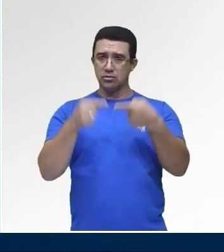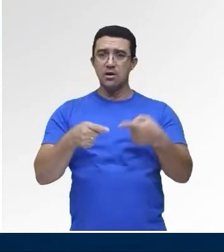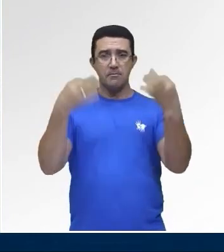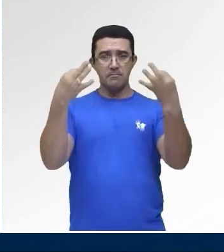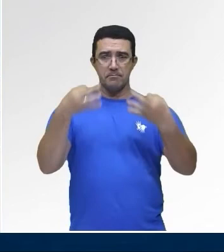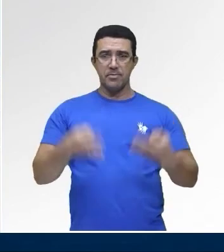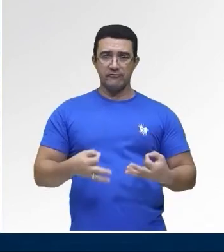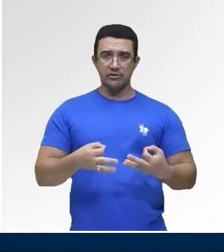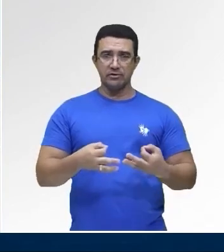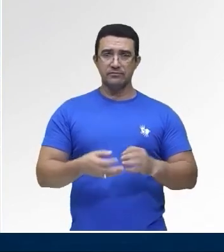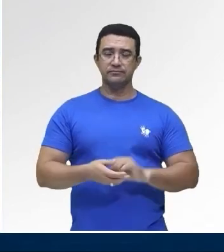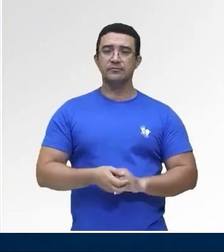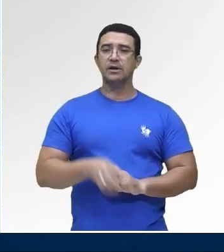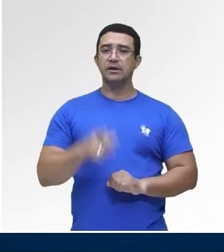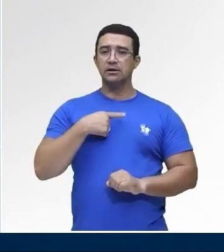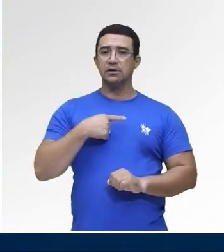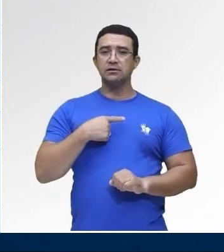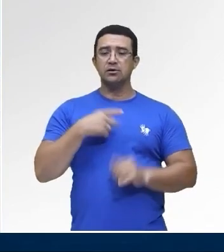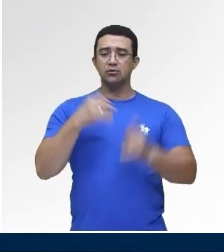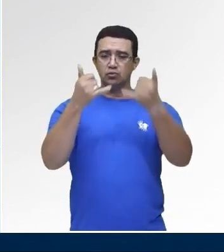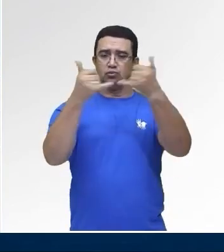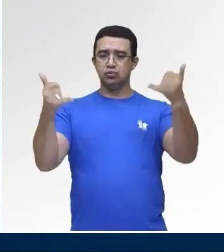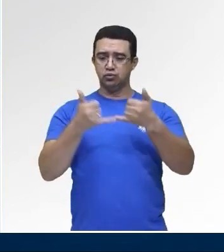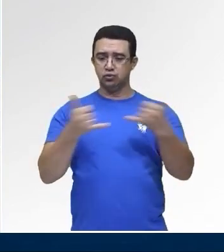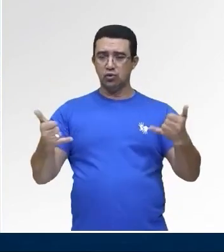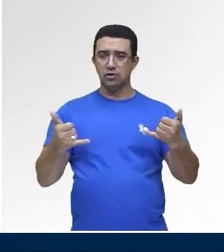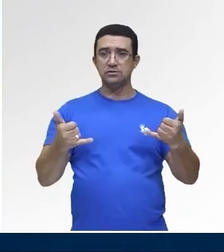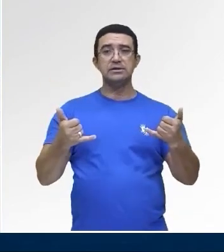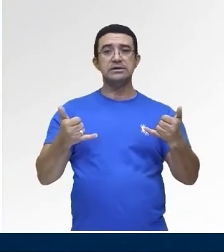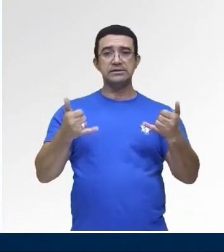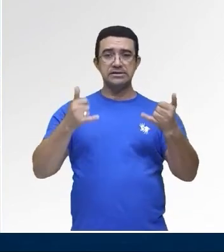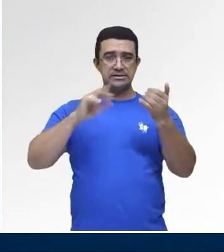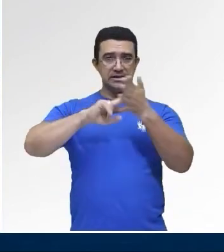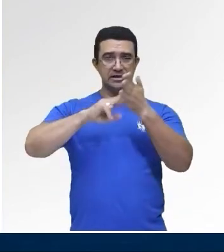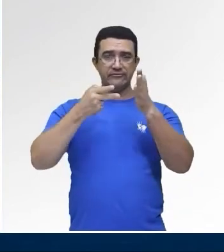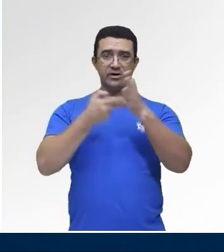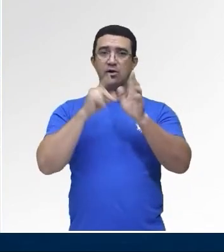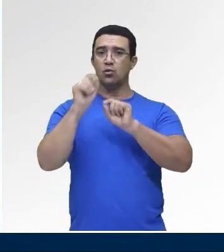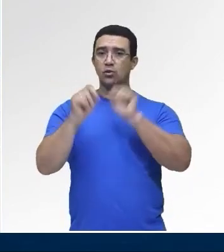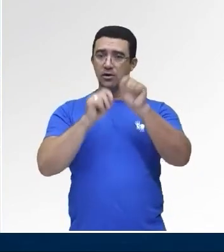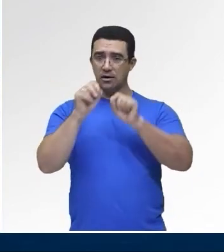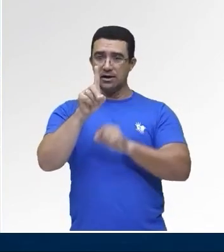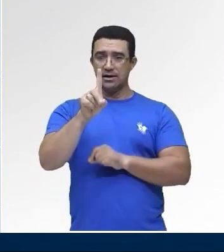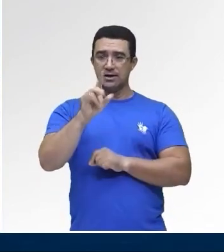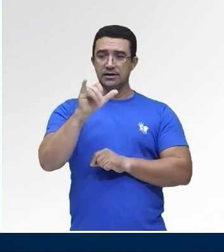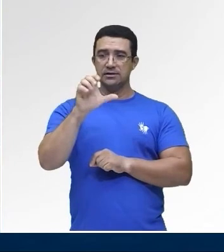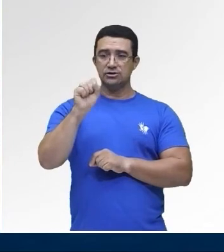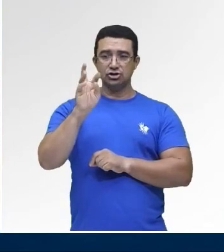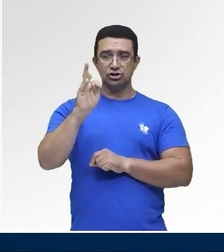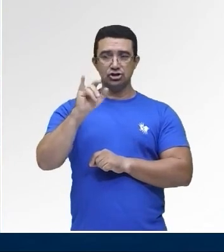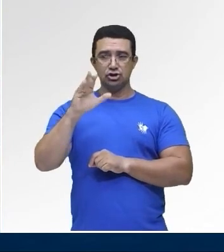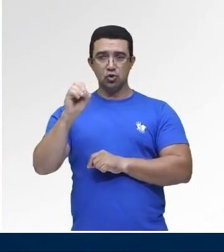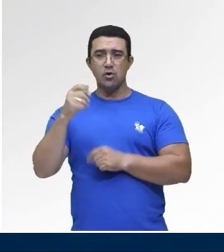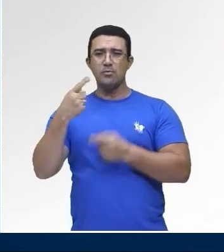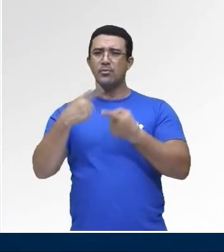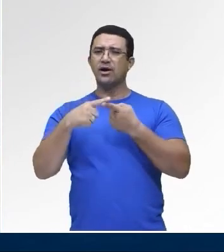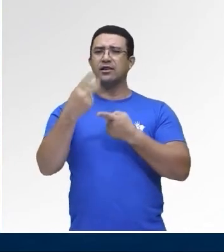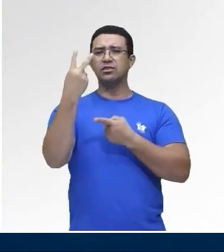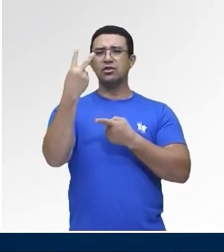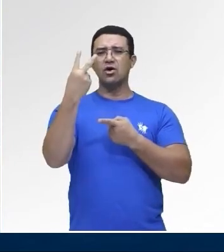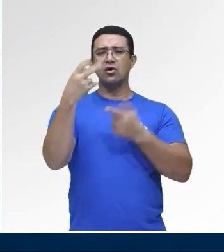tenho uma estrofe com 2 versos que significa dístico, tá? Dístico significa 2,